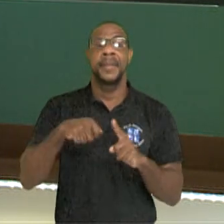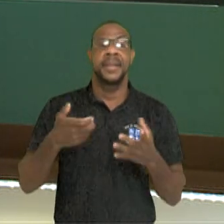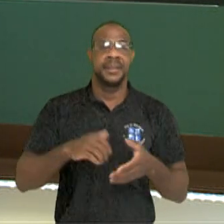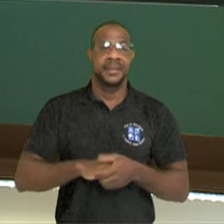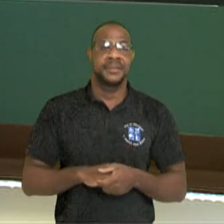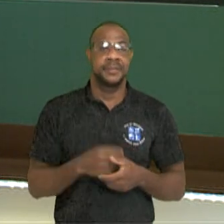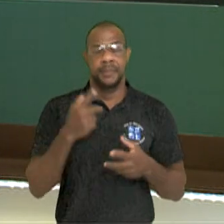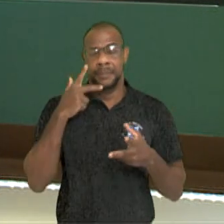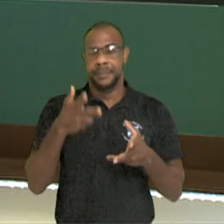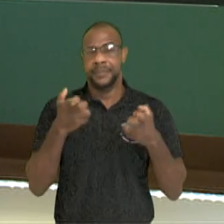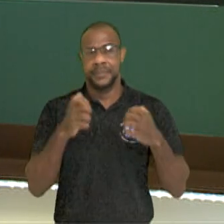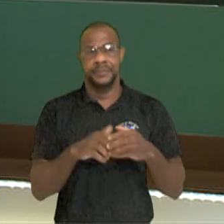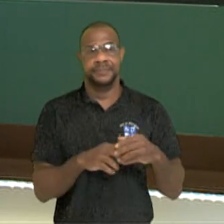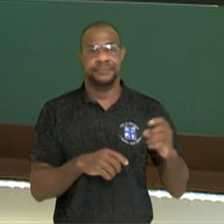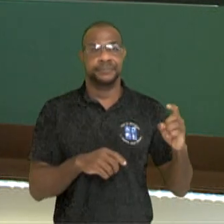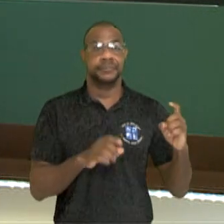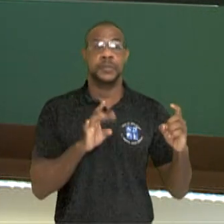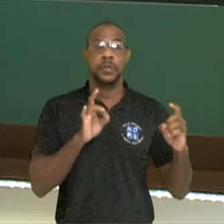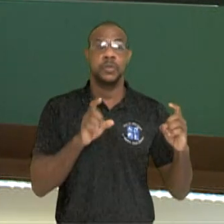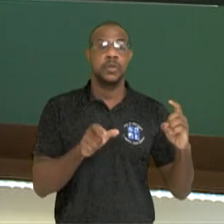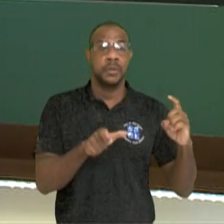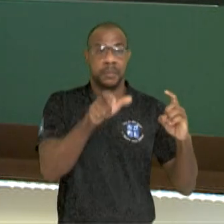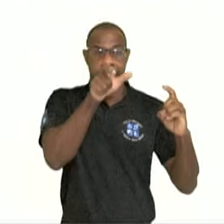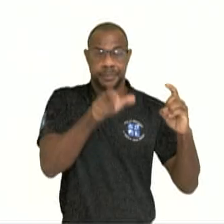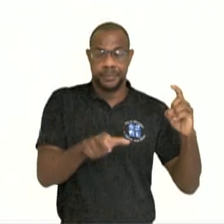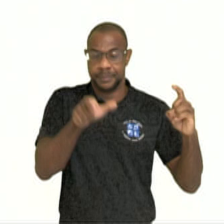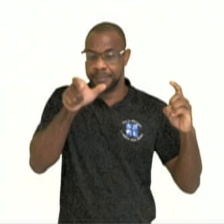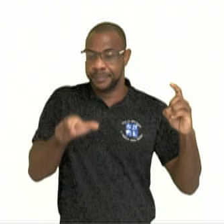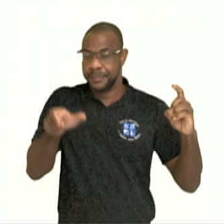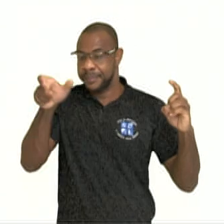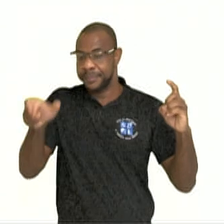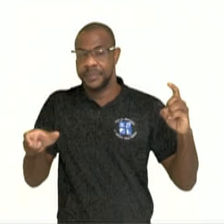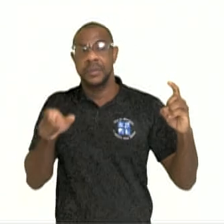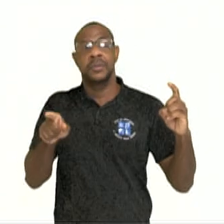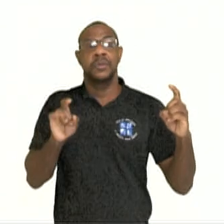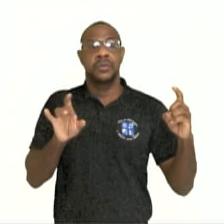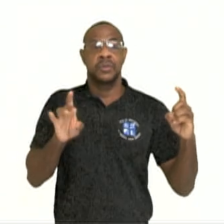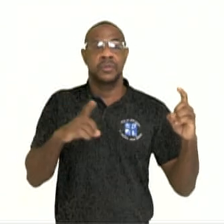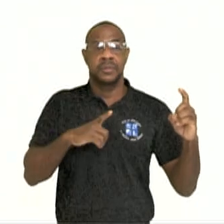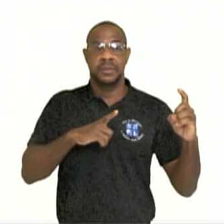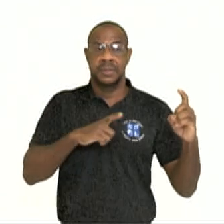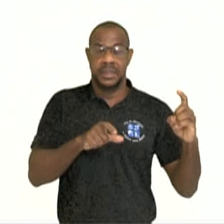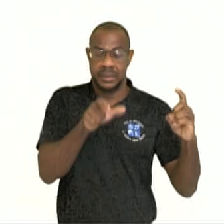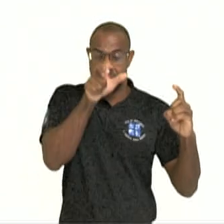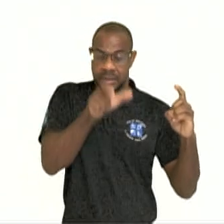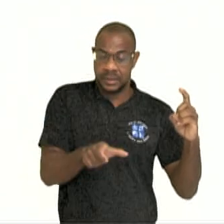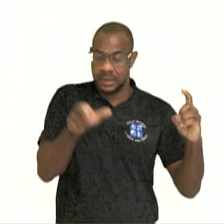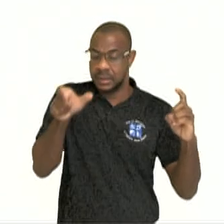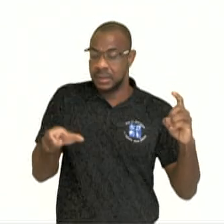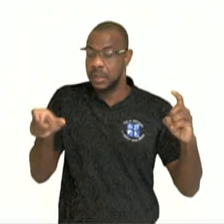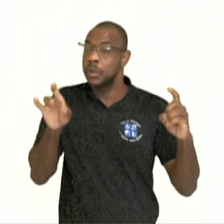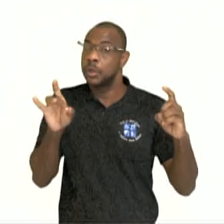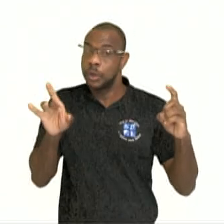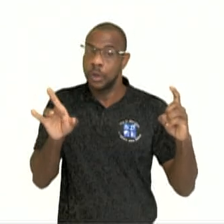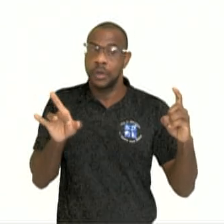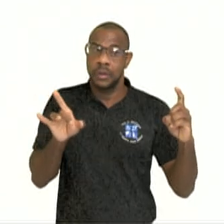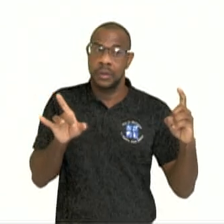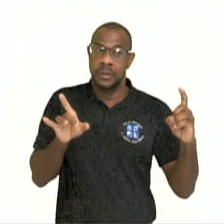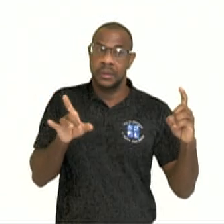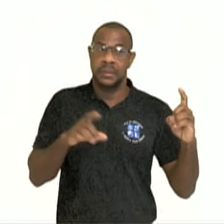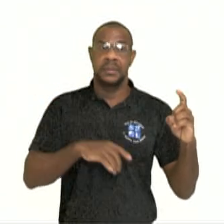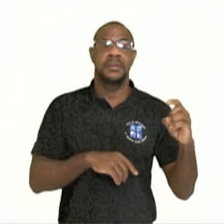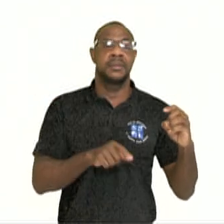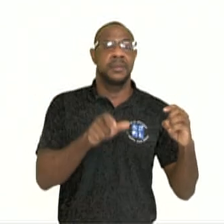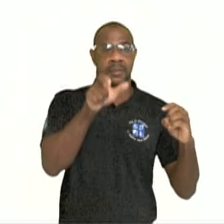vou analisar apenas, tá? Os meses que estão correspondendo com os valores